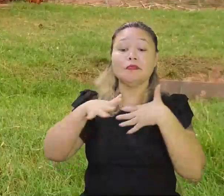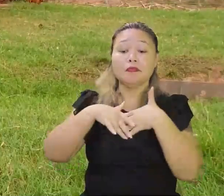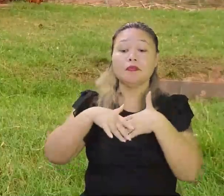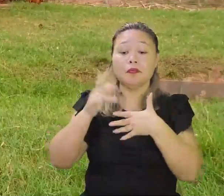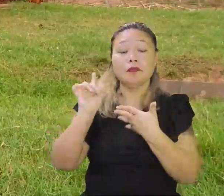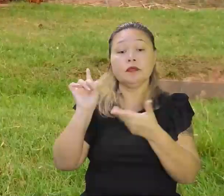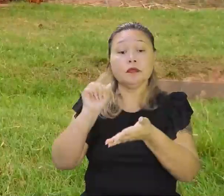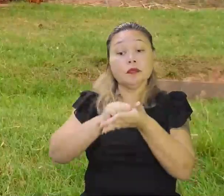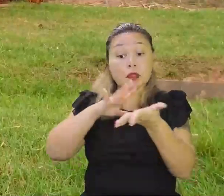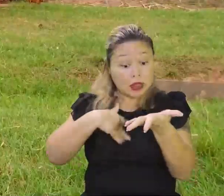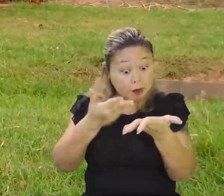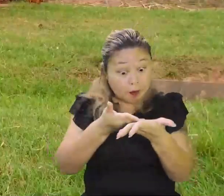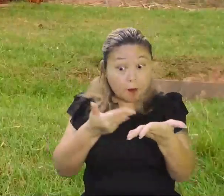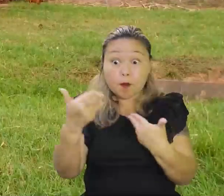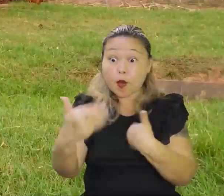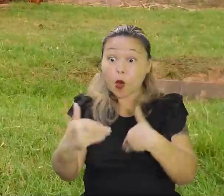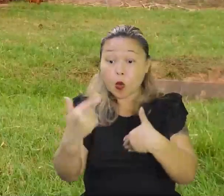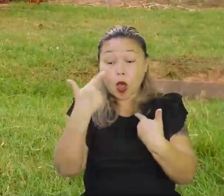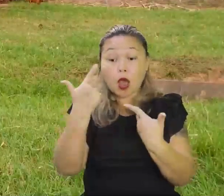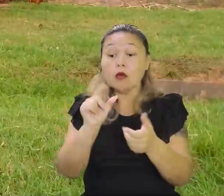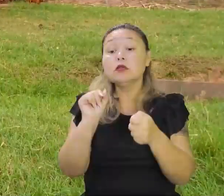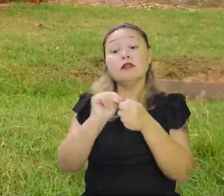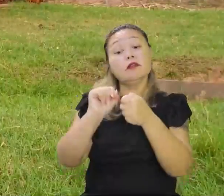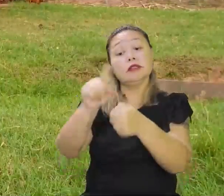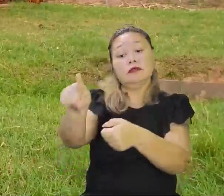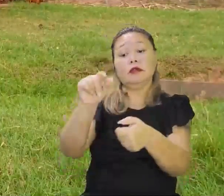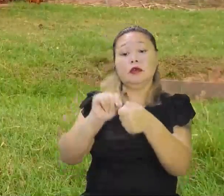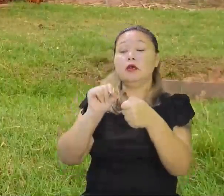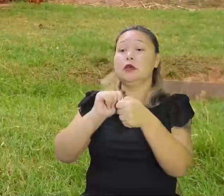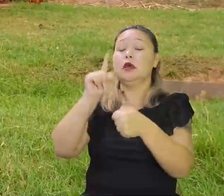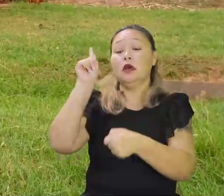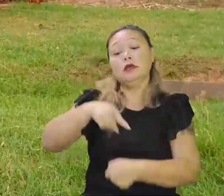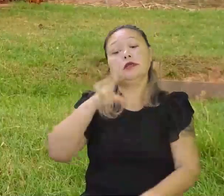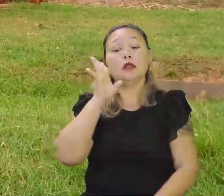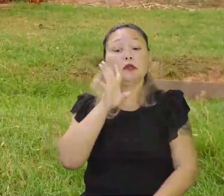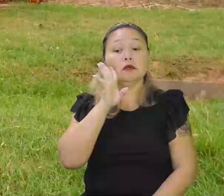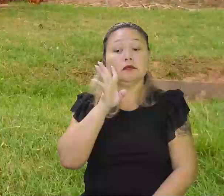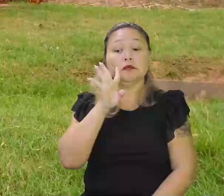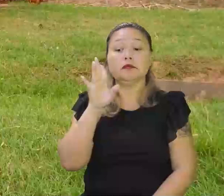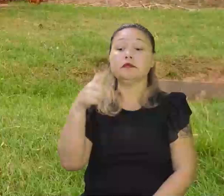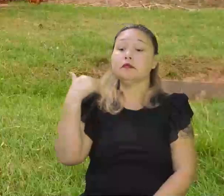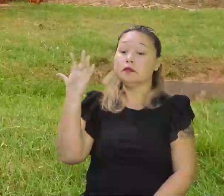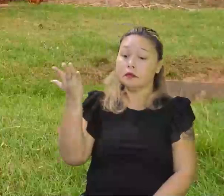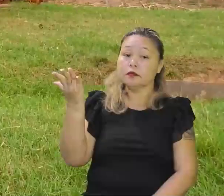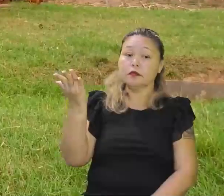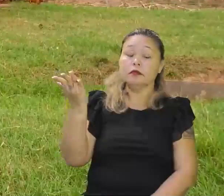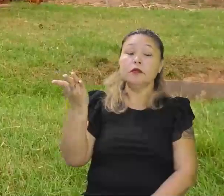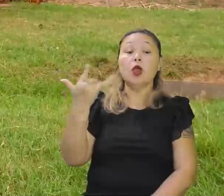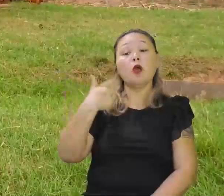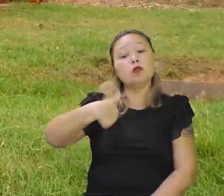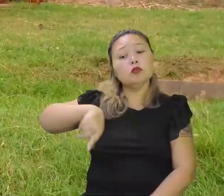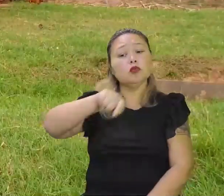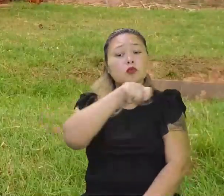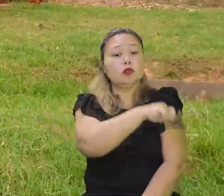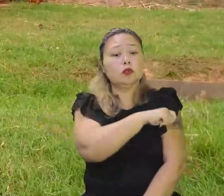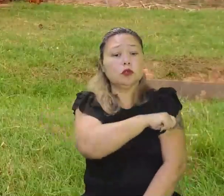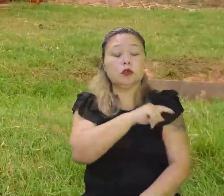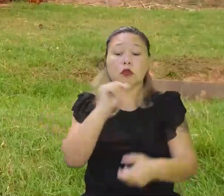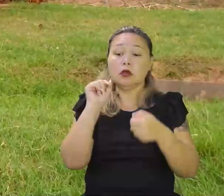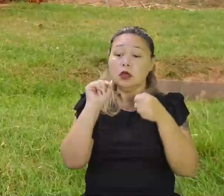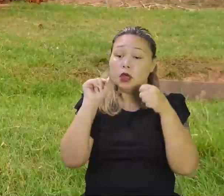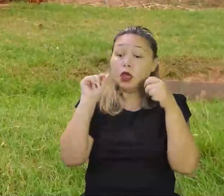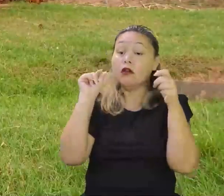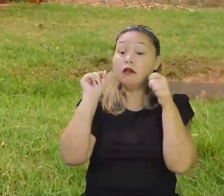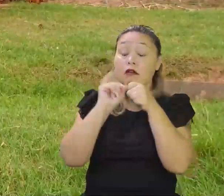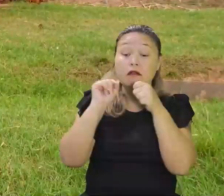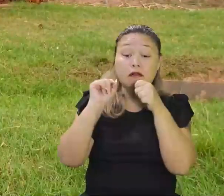atividade, na prova, aquela questão da prova lá do que você faz. Então, isso é legal, né? Estar com vocês. Muitos dos nossos alunos fazem produção caseira de